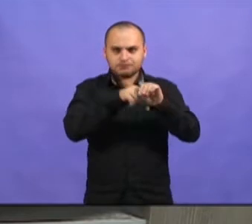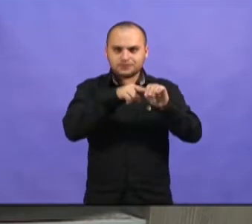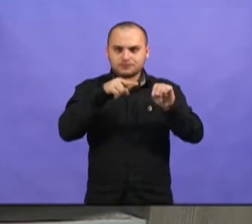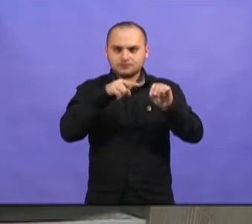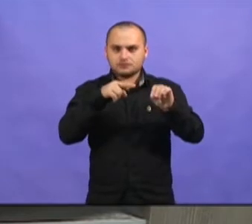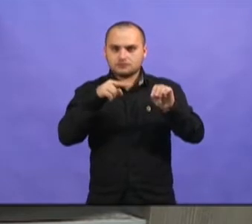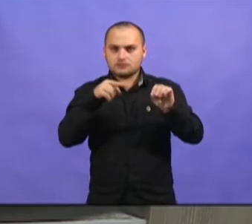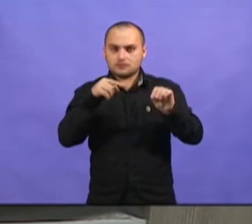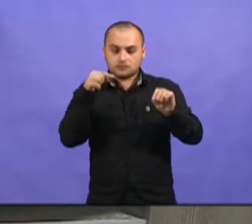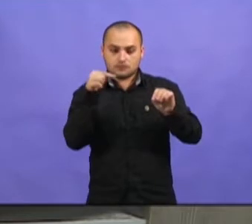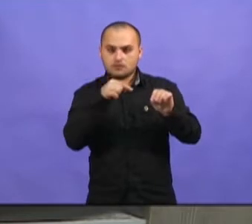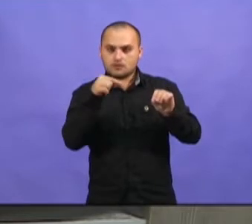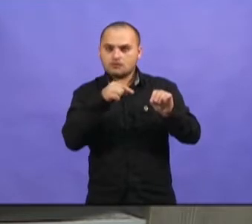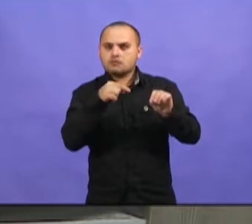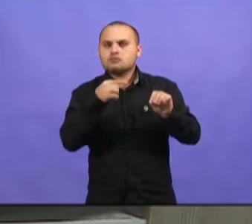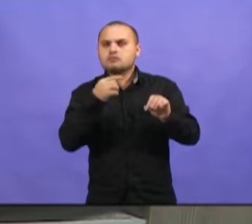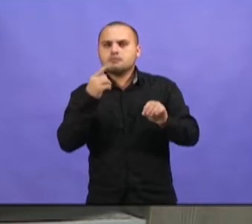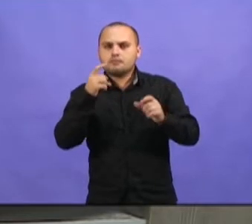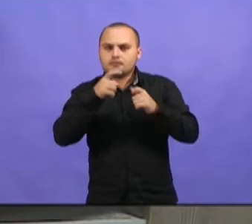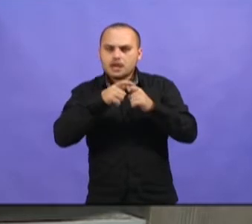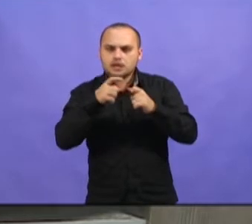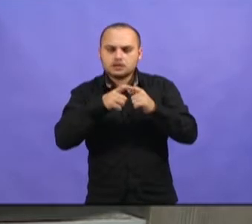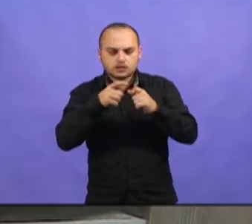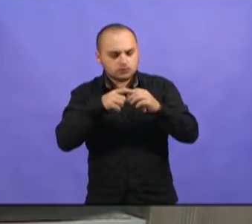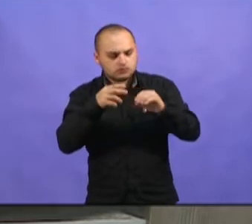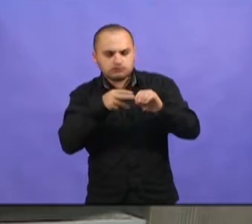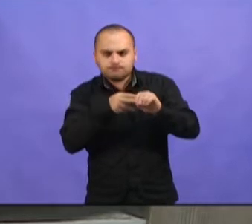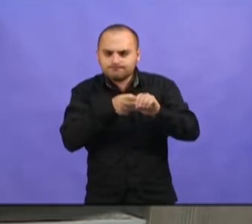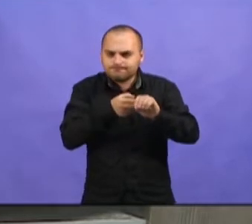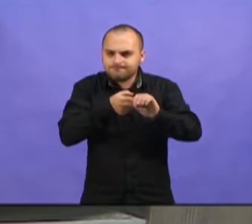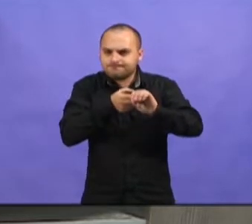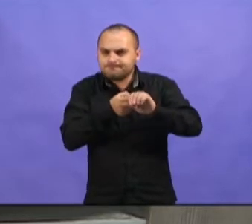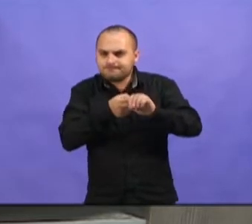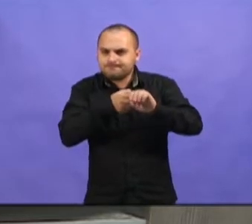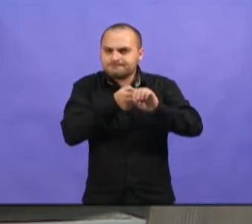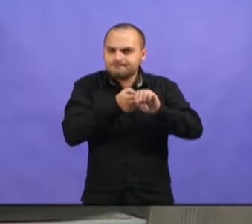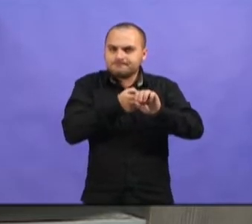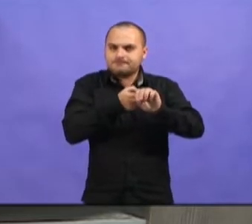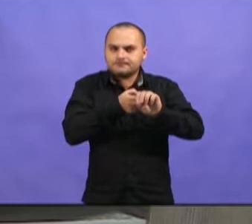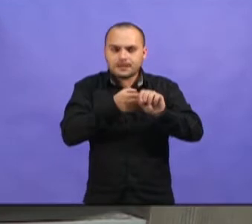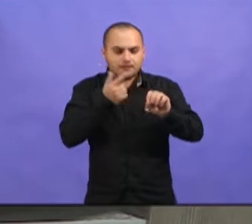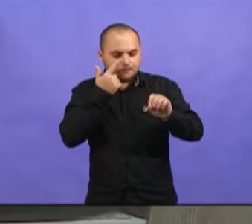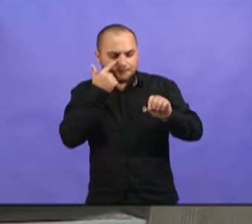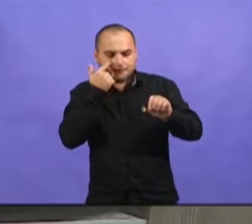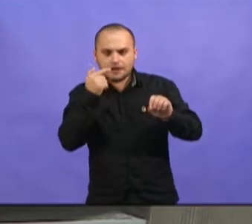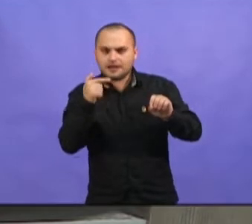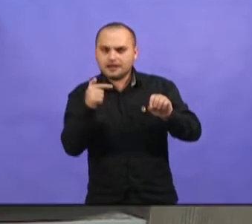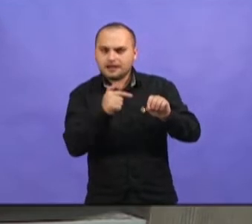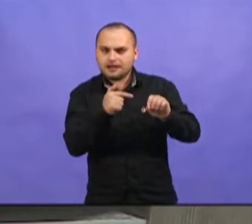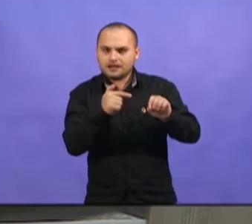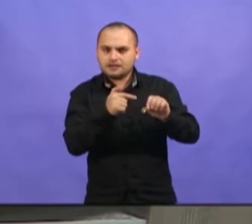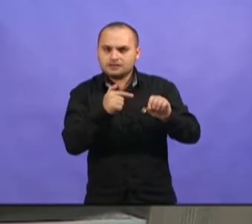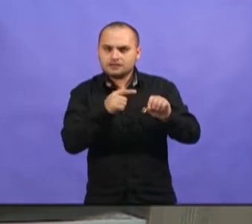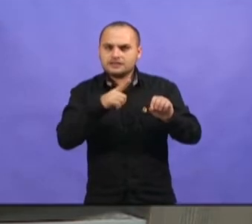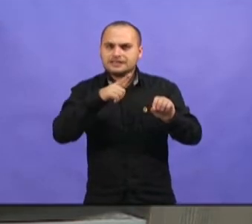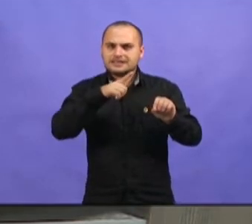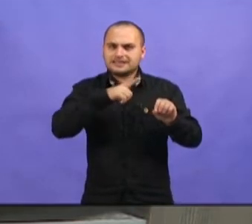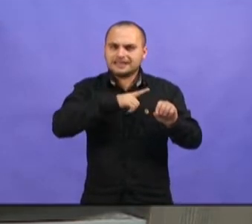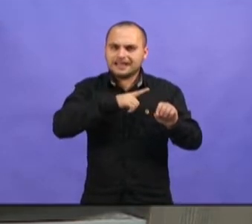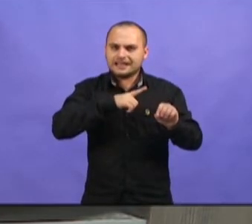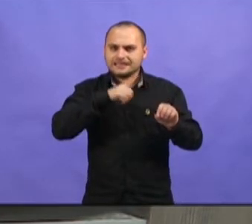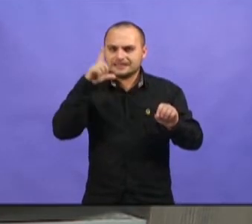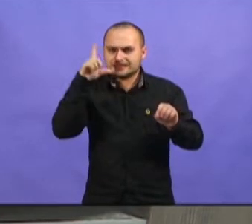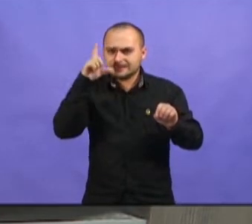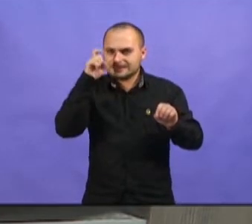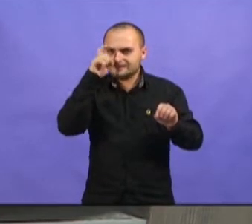médico na palpação da próstata, numa zona que o homem sente muita dificuldade